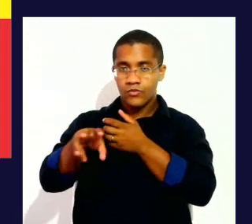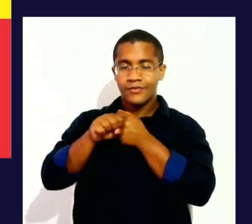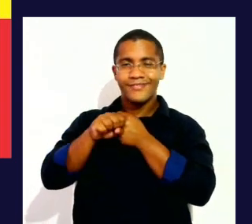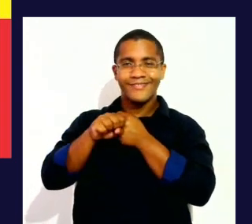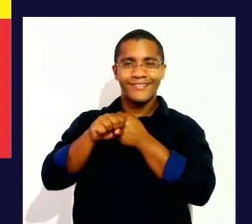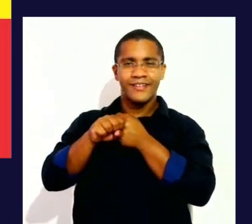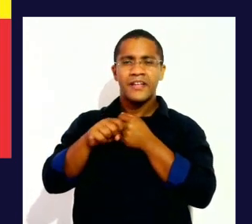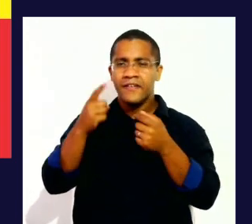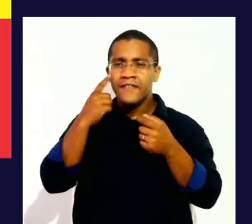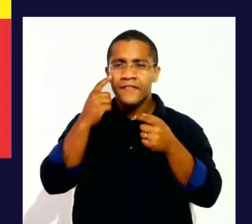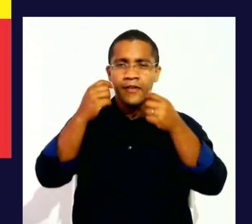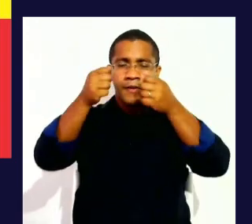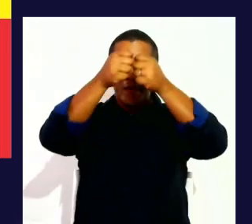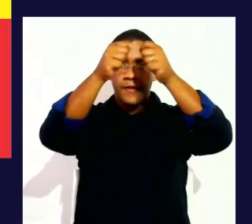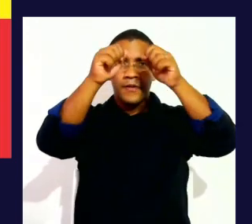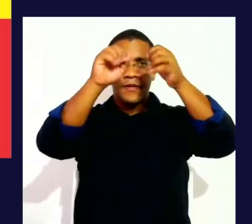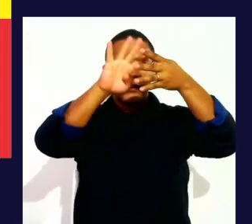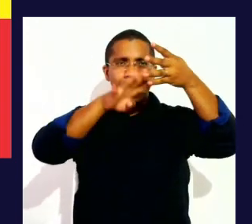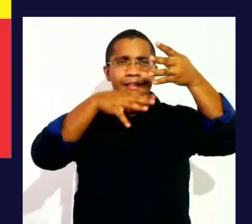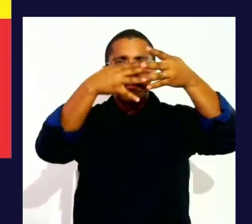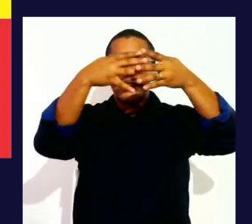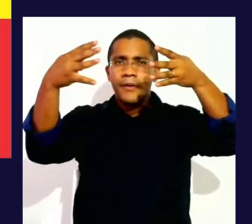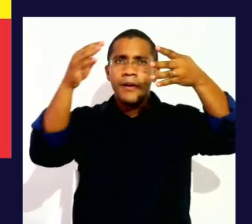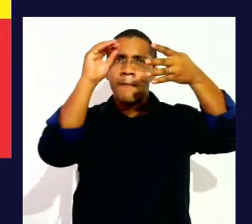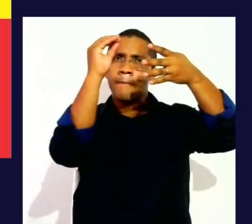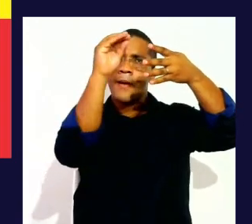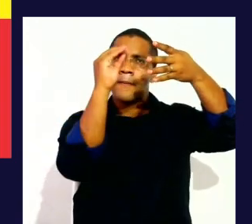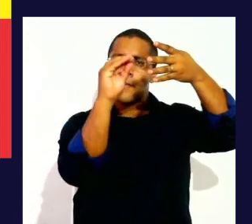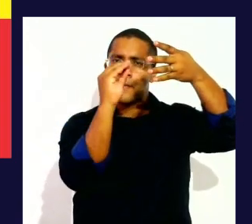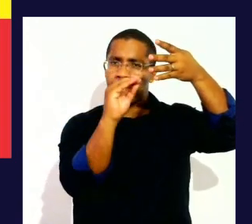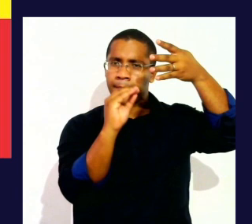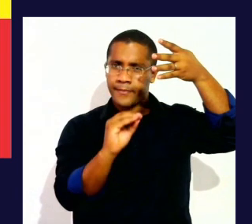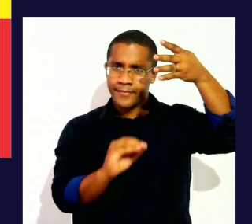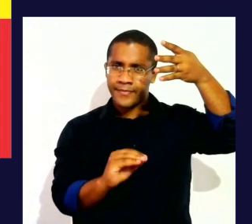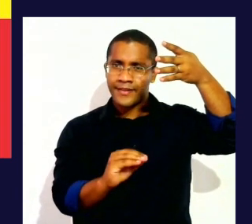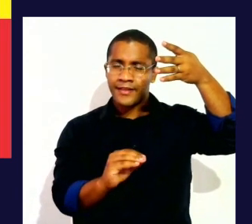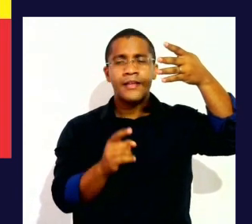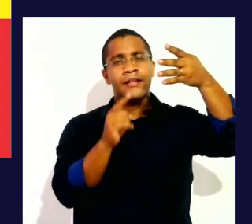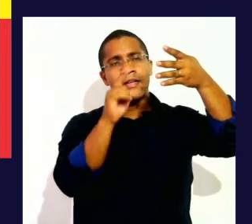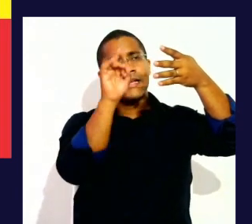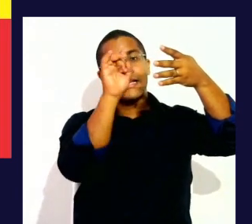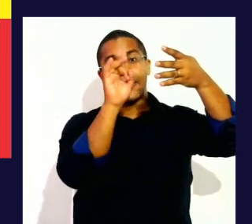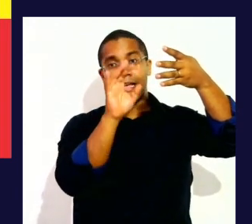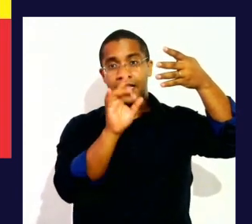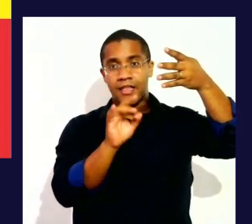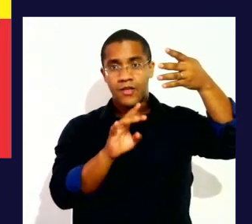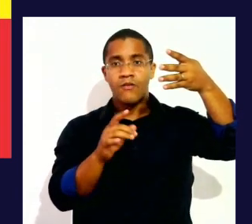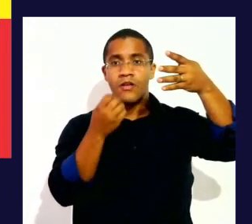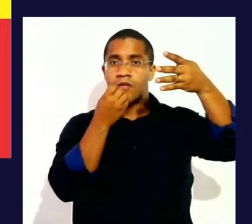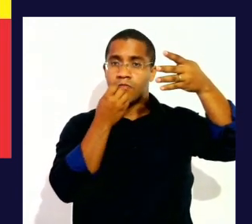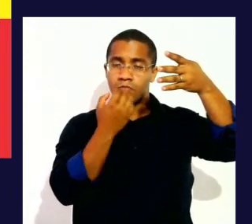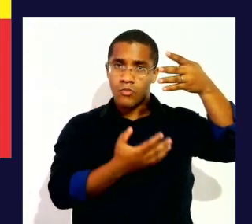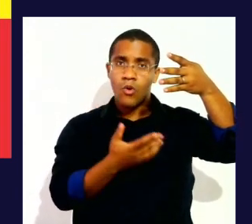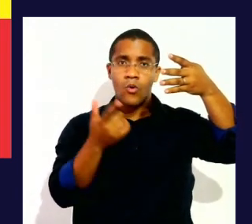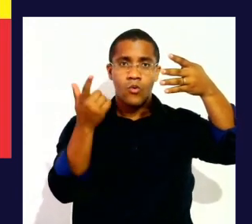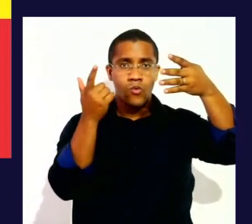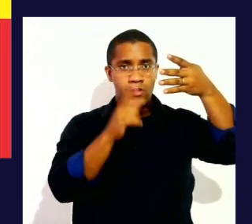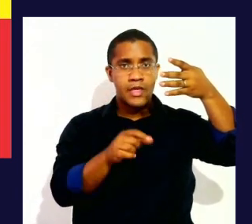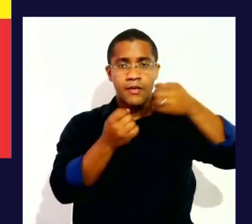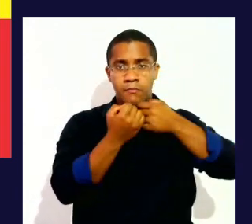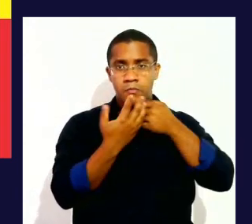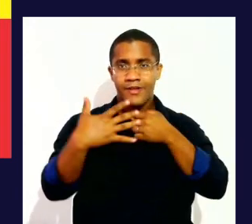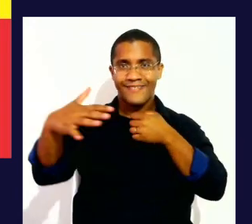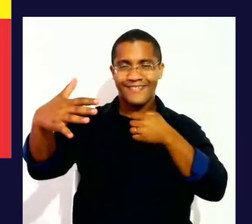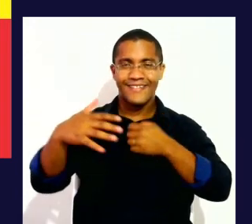bom condutor, o aço ele também é um condutor, como o tijolo, a água, a lã e a espuma e o